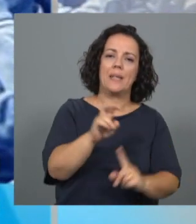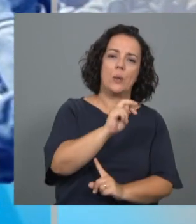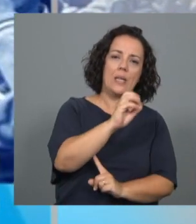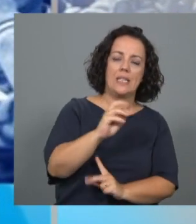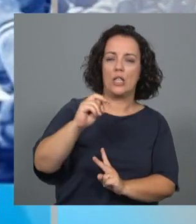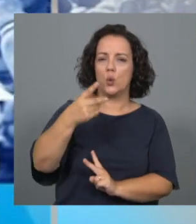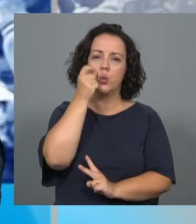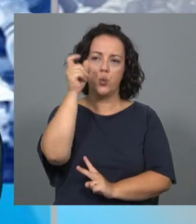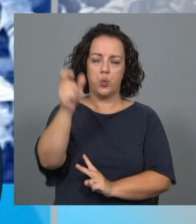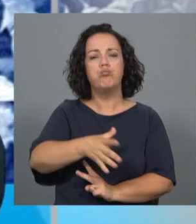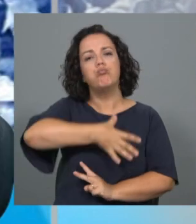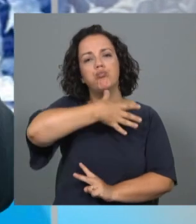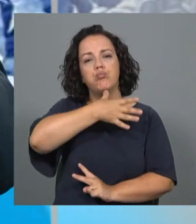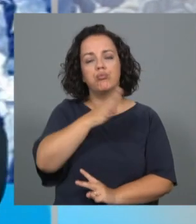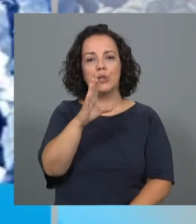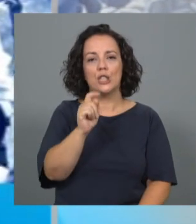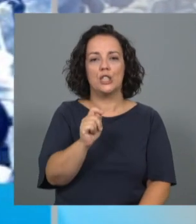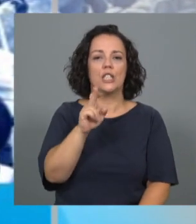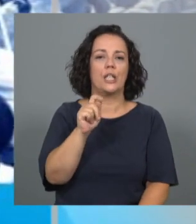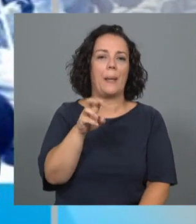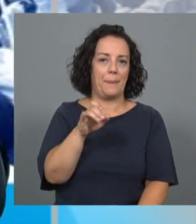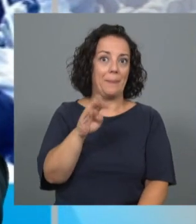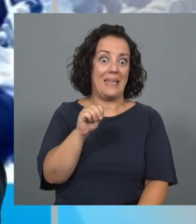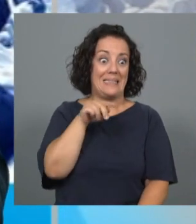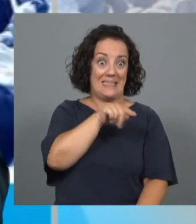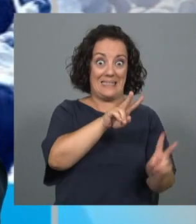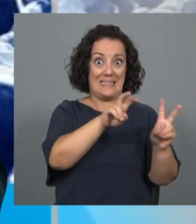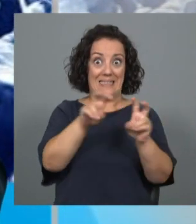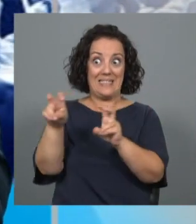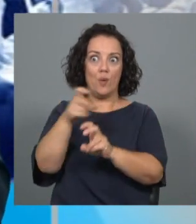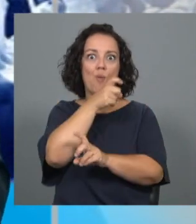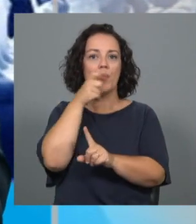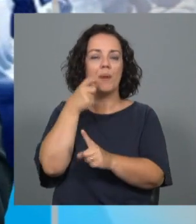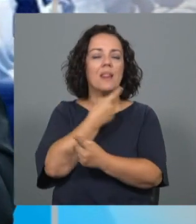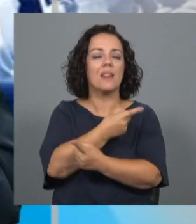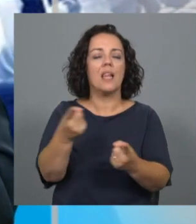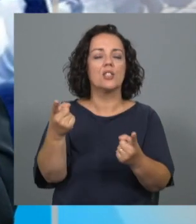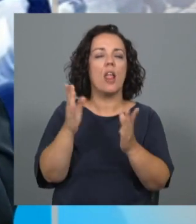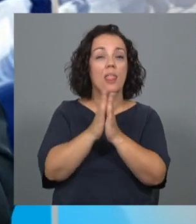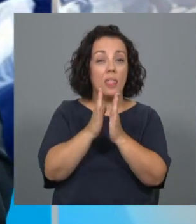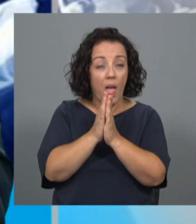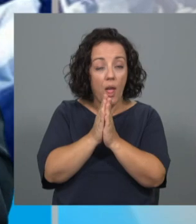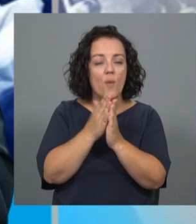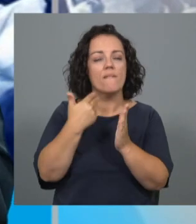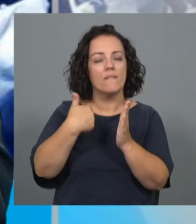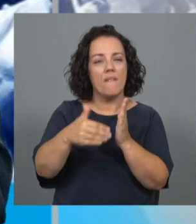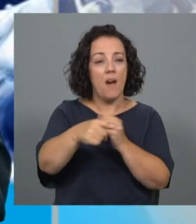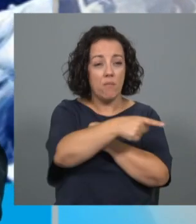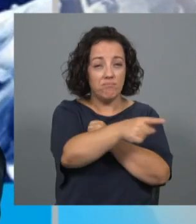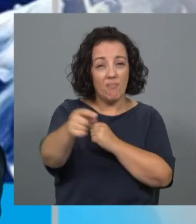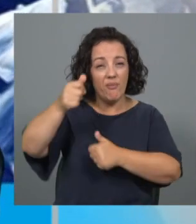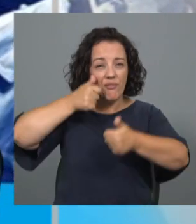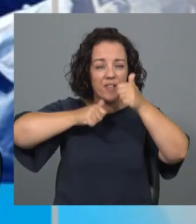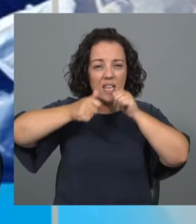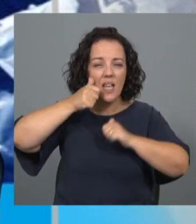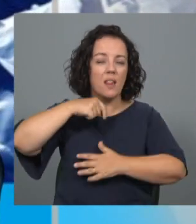Jeremias, e há esta promessa nestes capítulos de que Deus vai curar as feridas de todos, sobretudo as